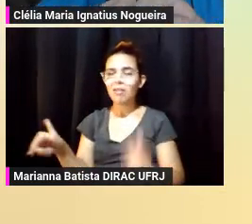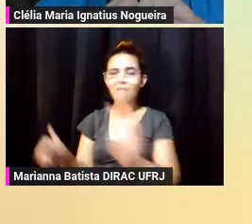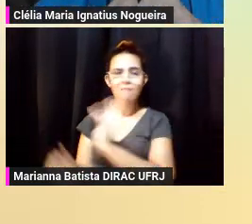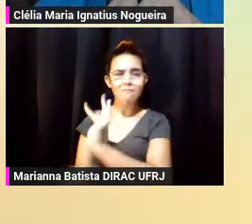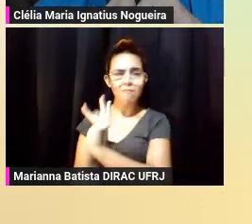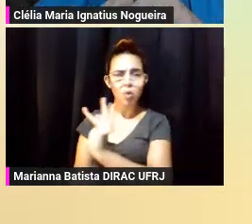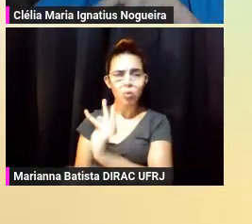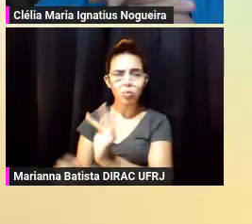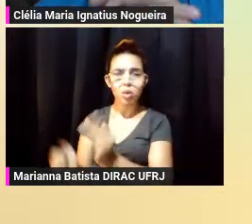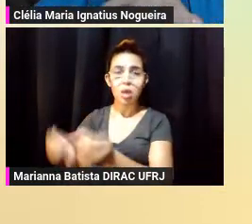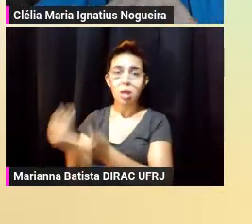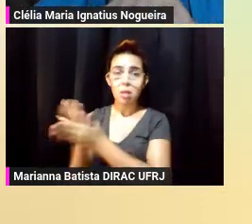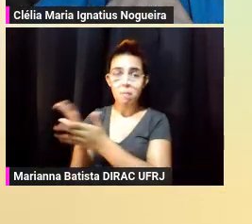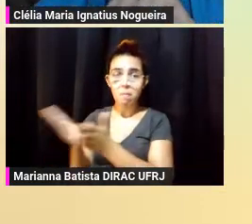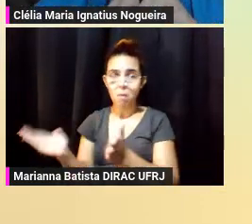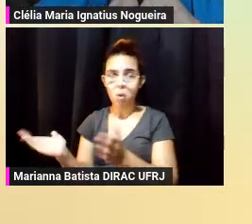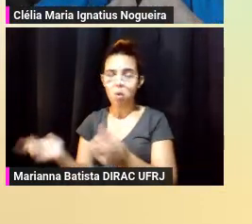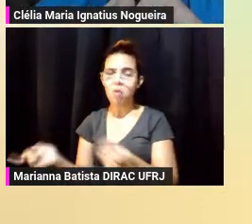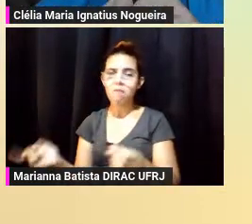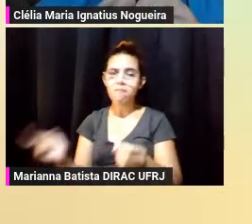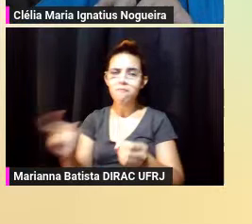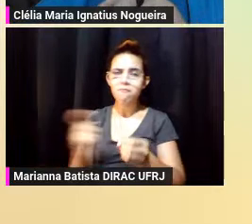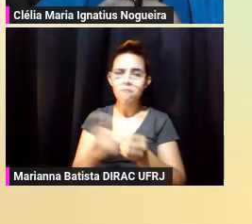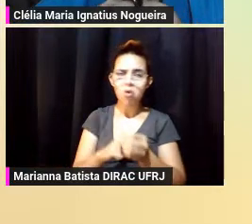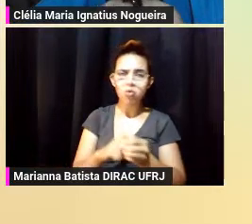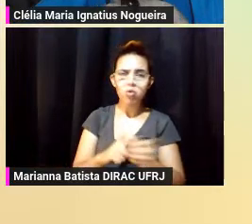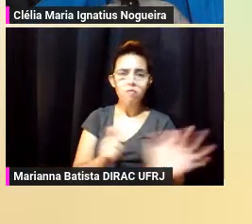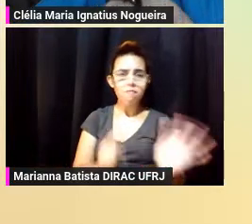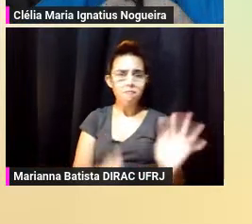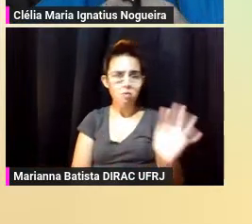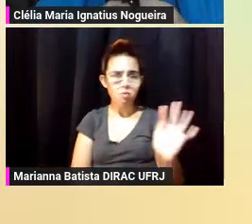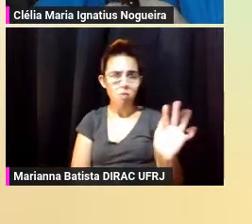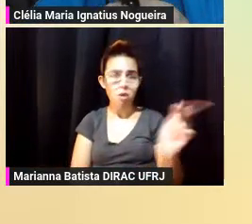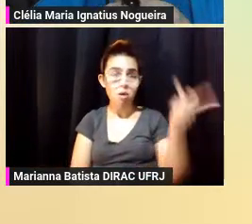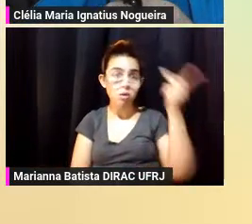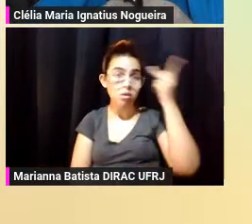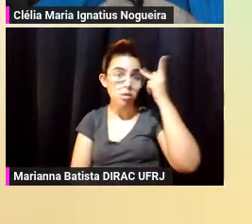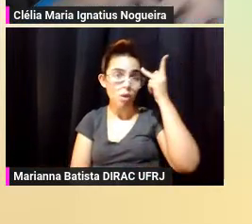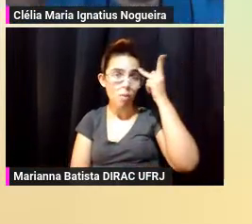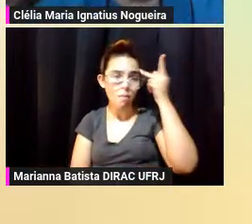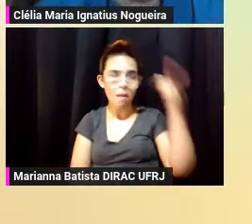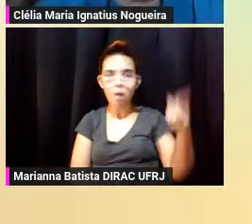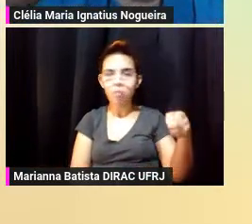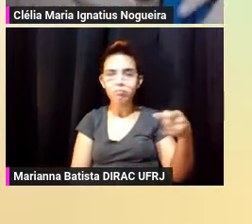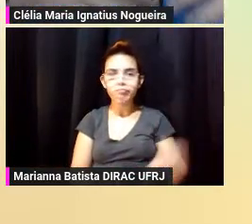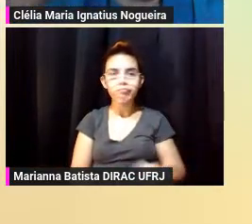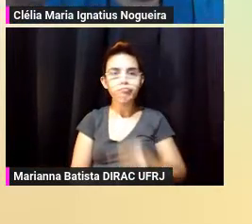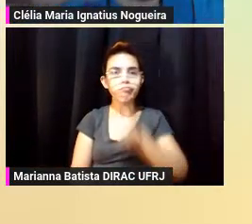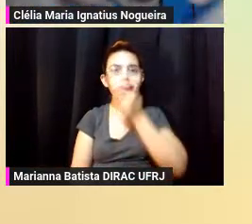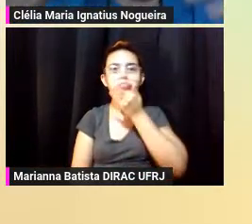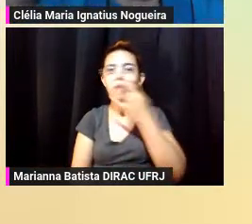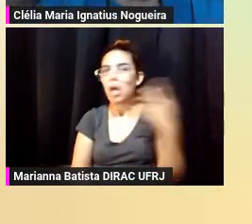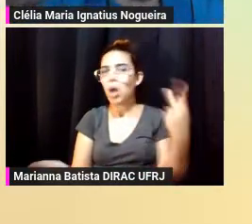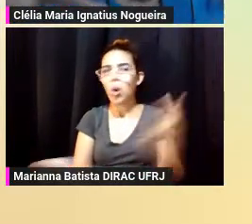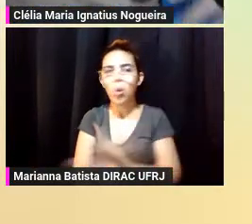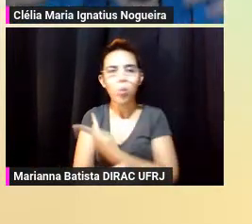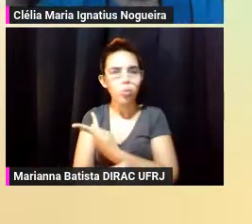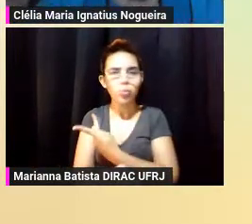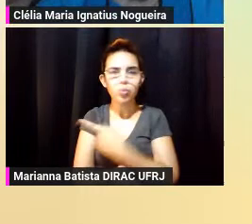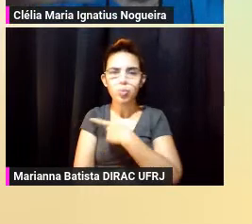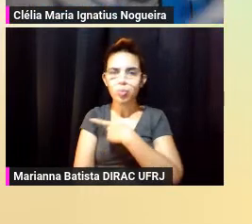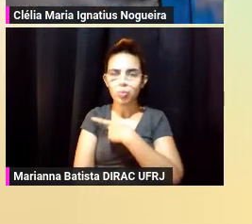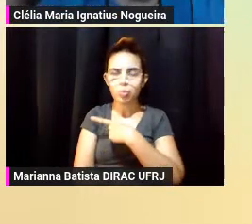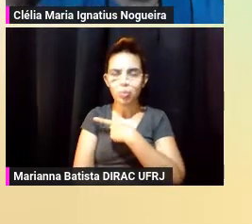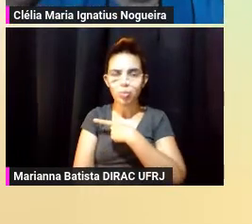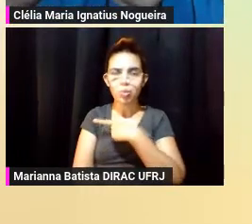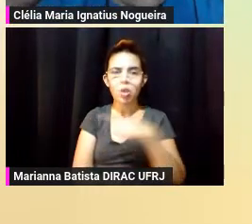vocês, caio de paraquedas nessa seleção. Tinha lá gente formada em Araraquara, em São Carlos, em